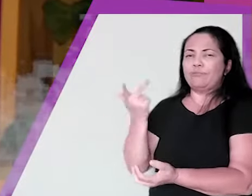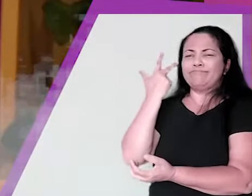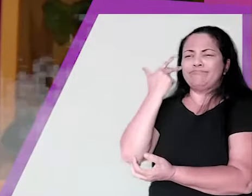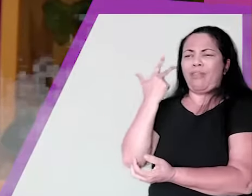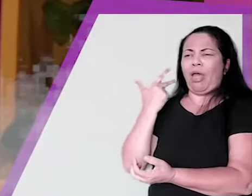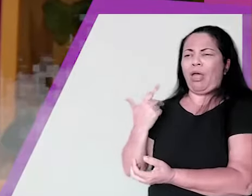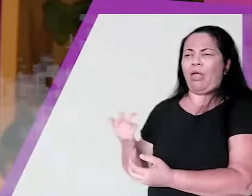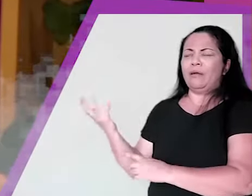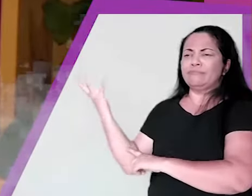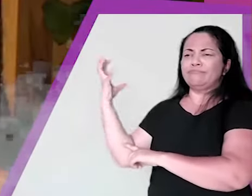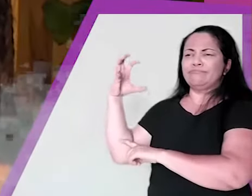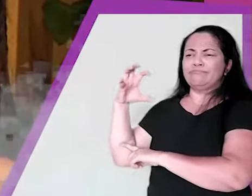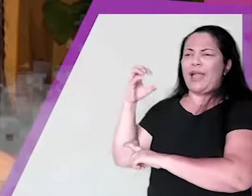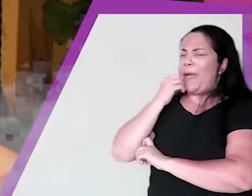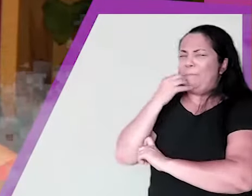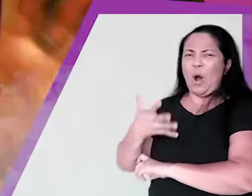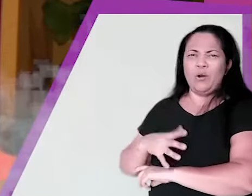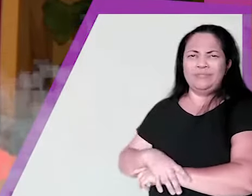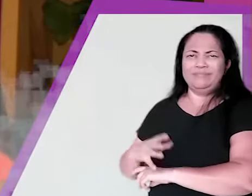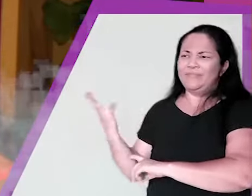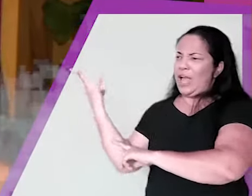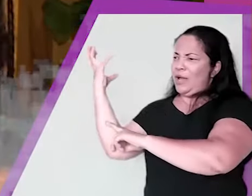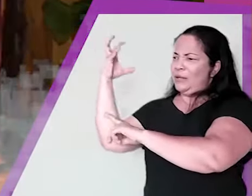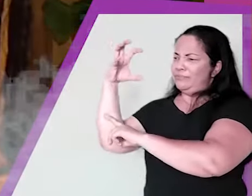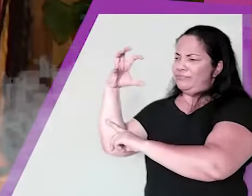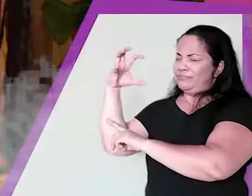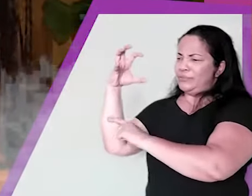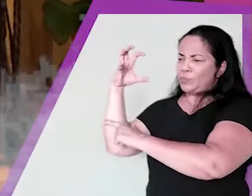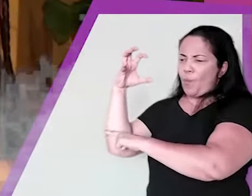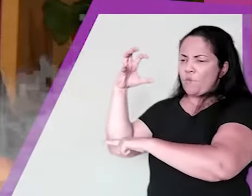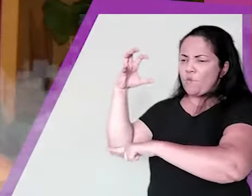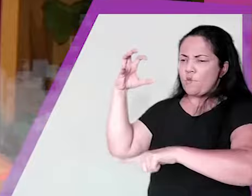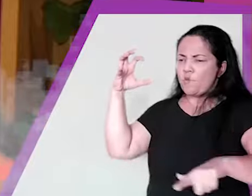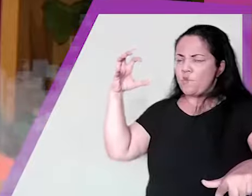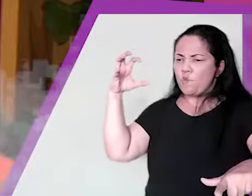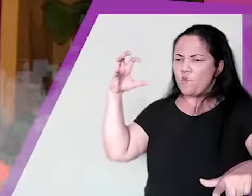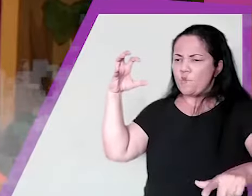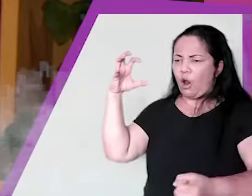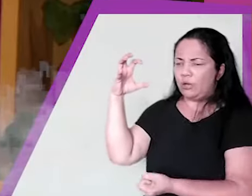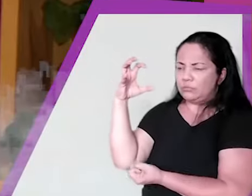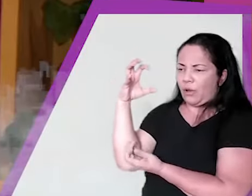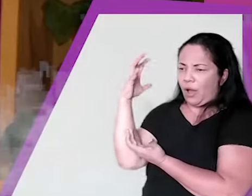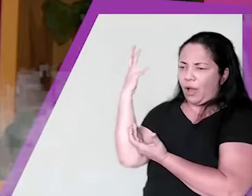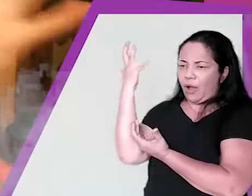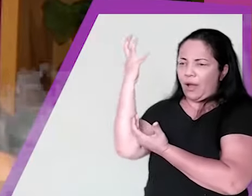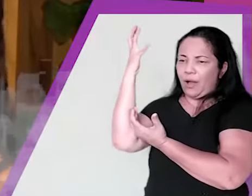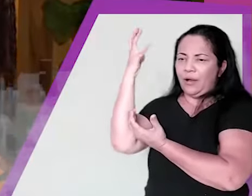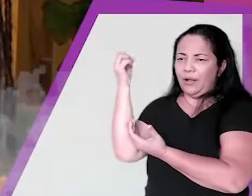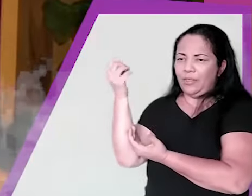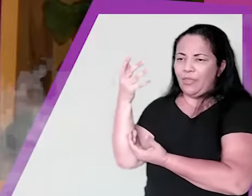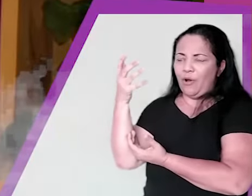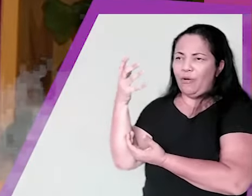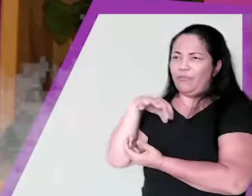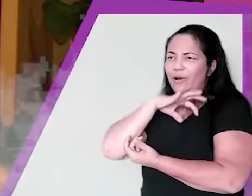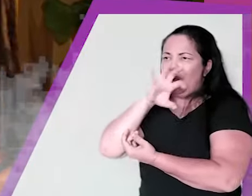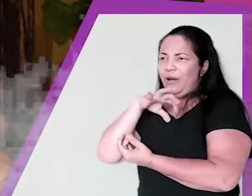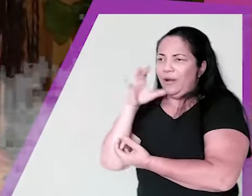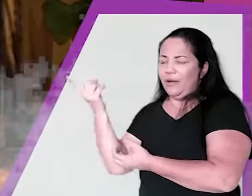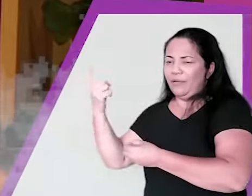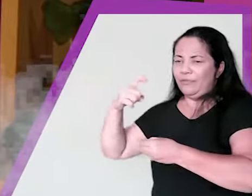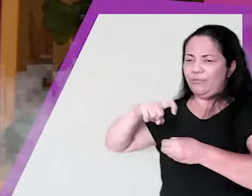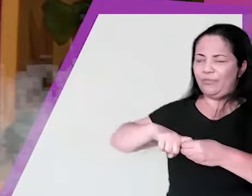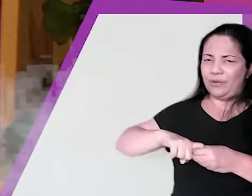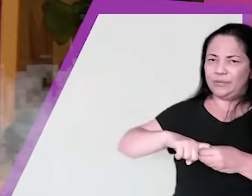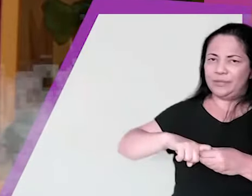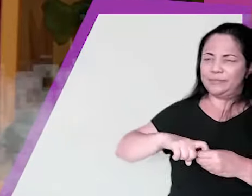coisa natural, ele passa nessa lambida, os capins rebrotam, as árvores rebrotam, a fauna volta, os bichos